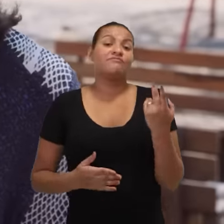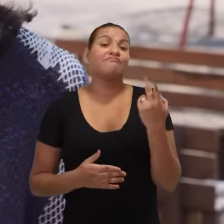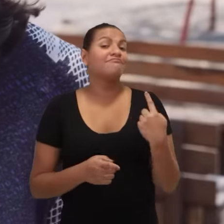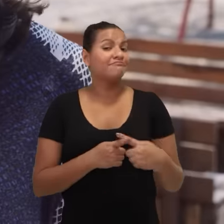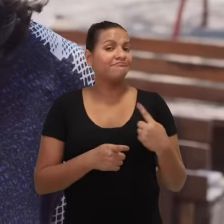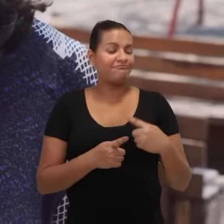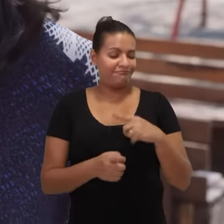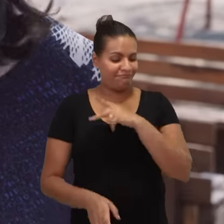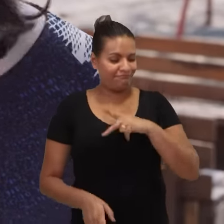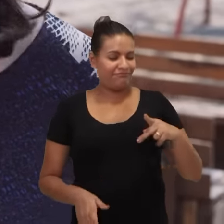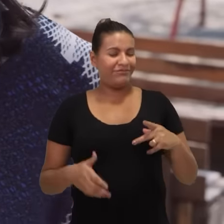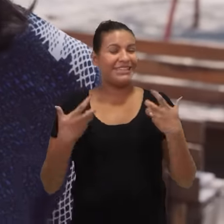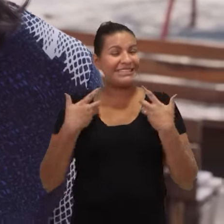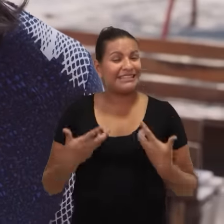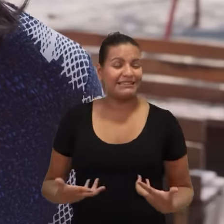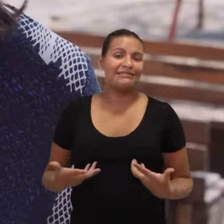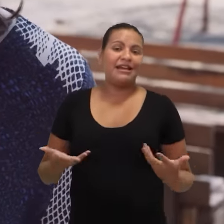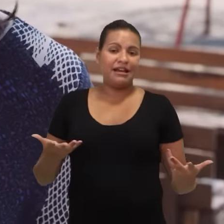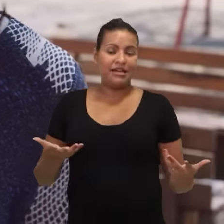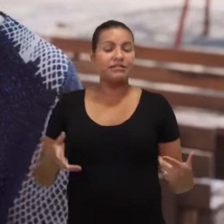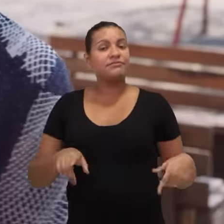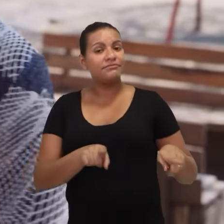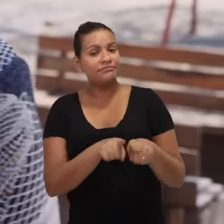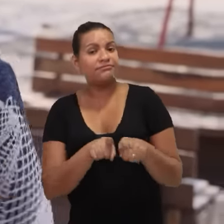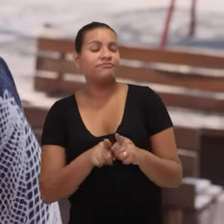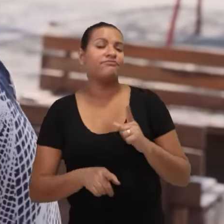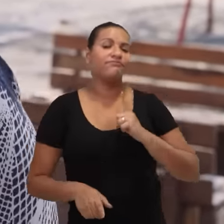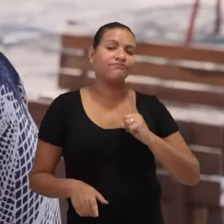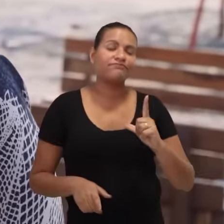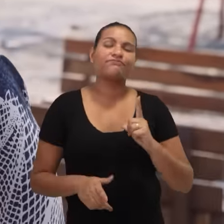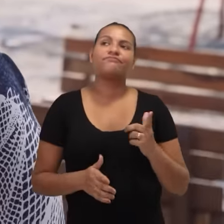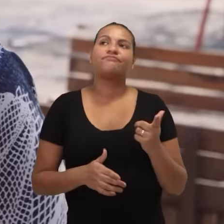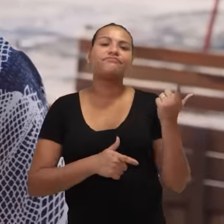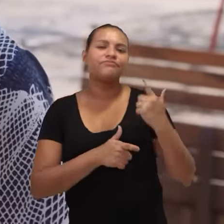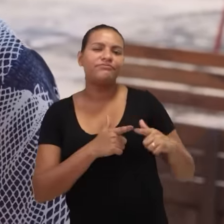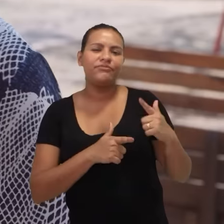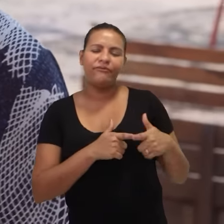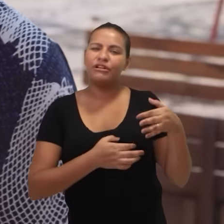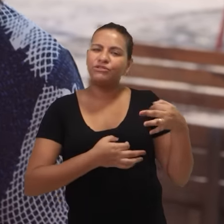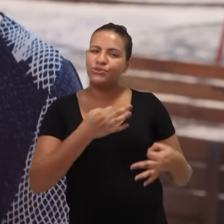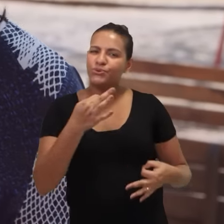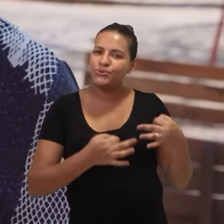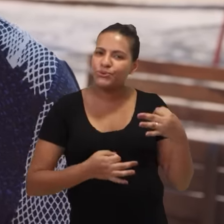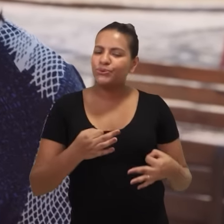gente falava ordem judicial. As crianças viraram ordens judiciais,